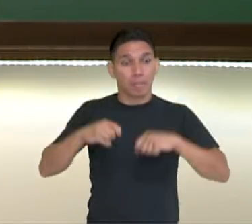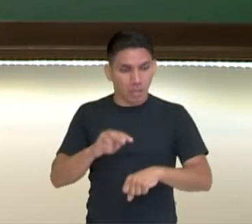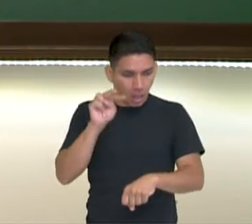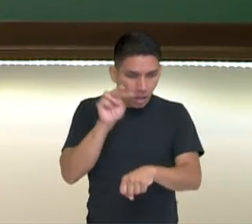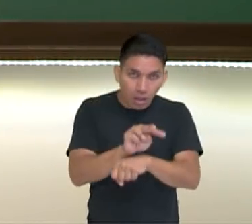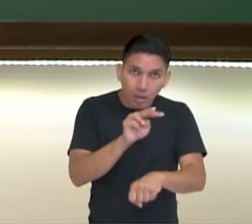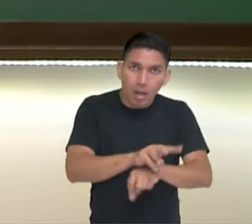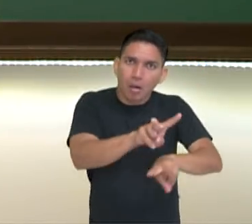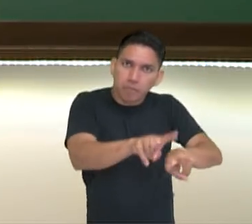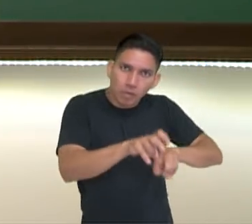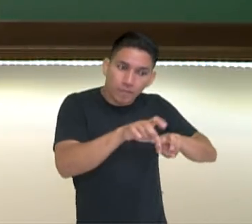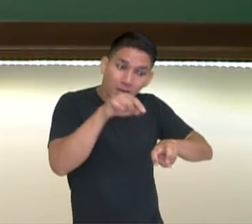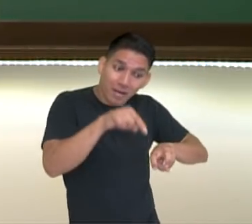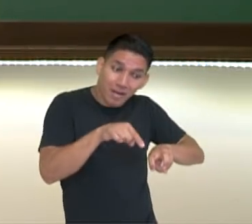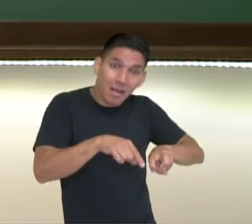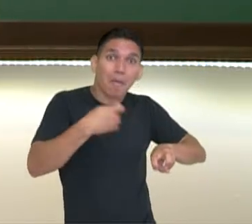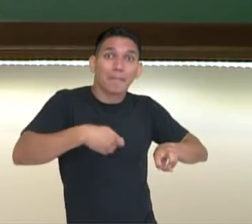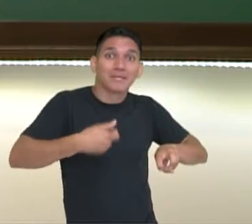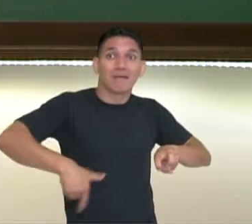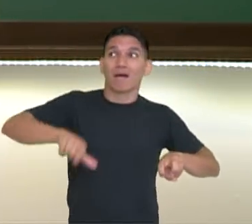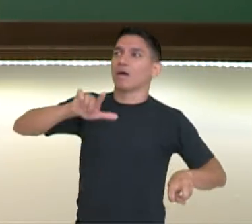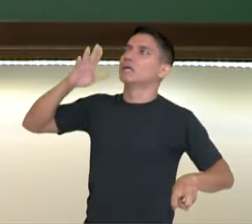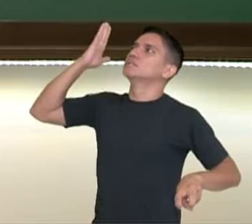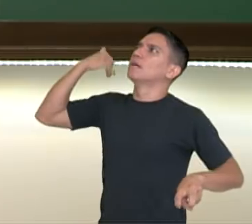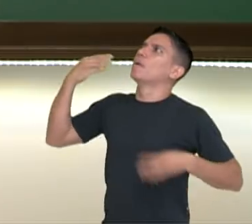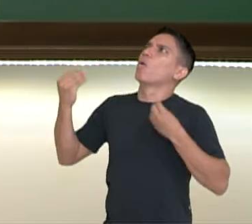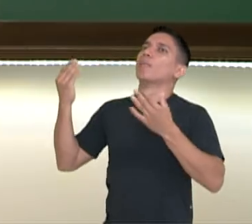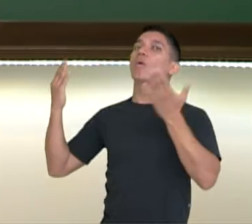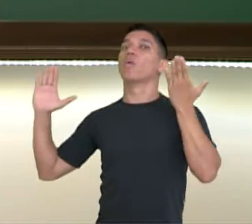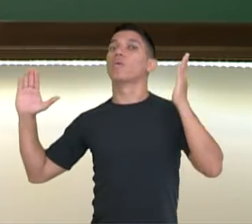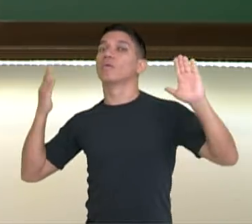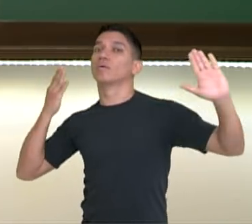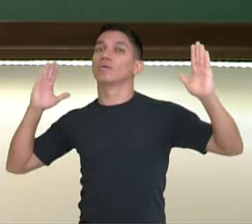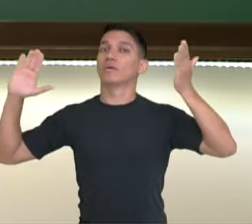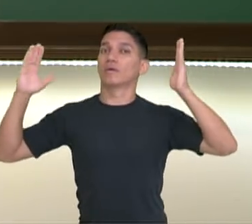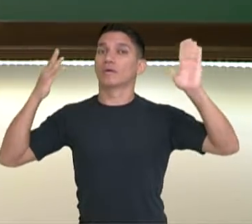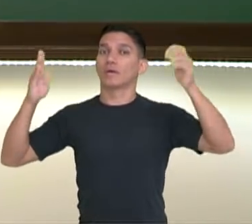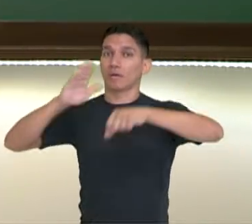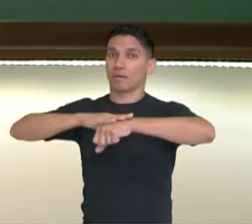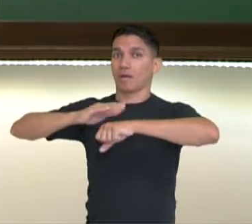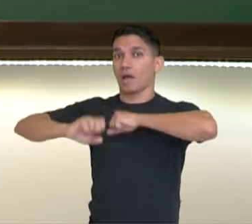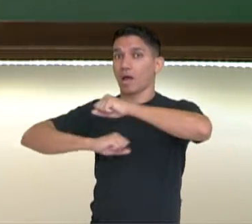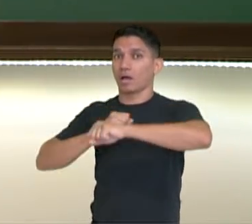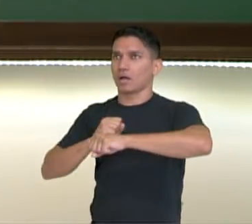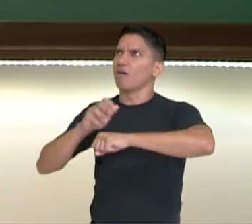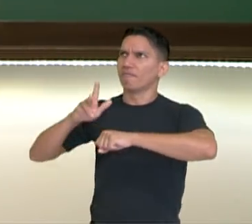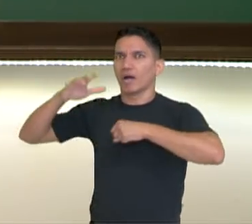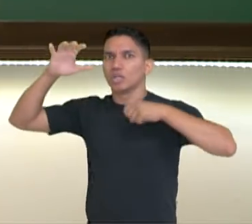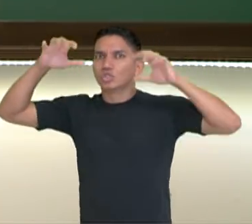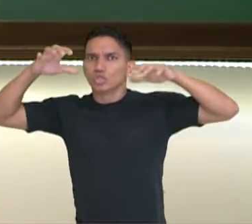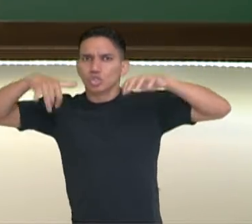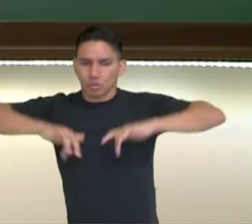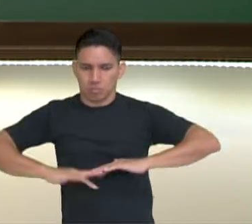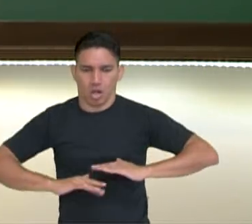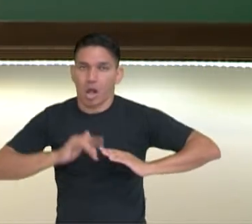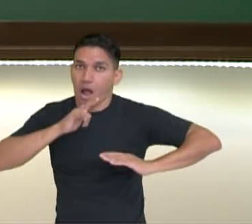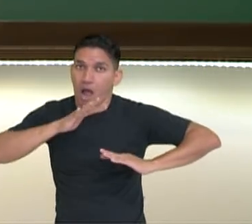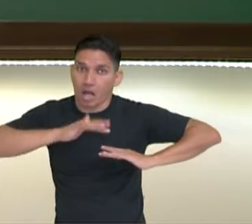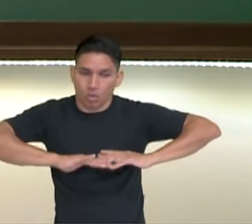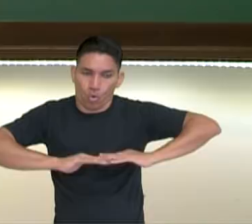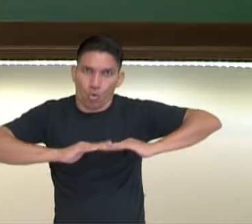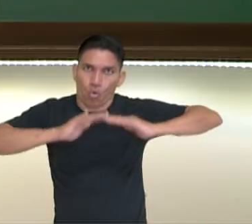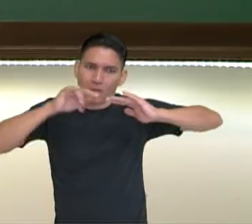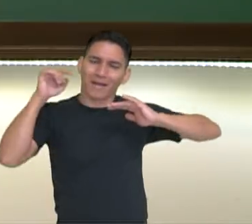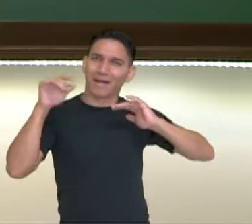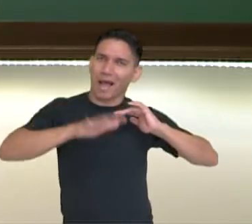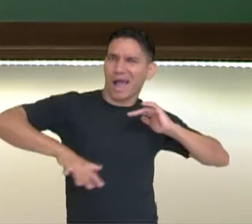plantar, é necessário você ter controle do tempo da natureza. Saber as estações do ano, saber quando que vem período de cheias. Nessa região não